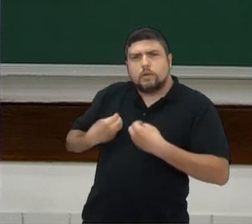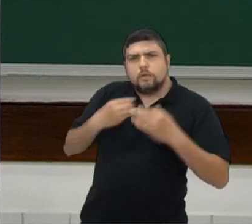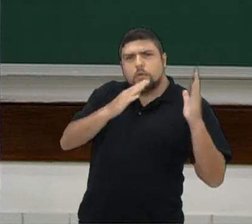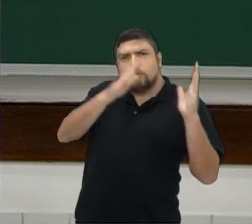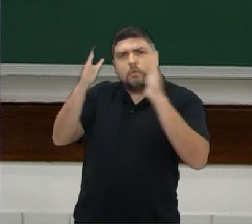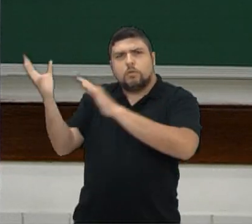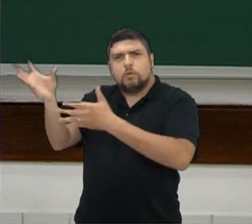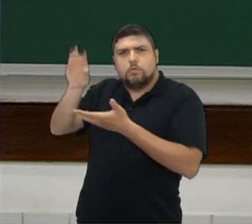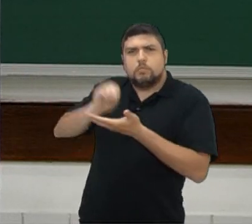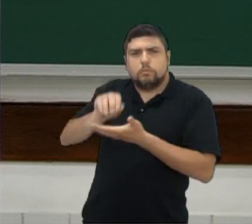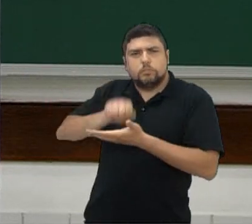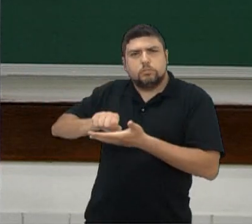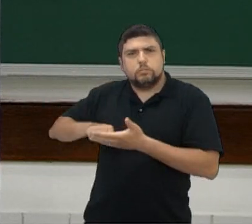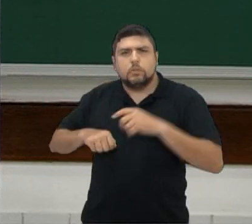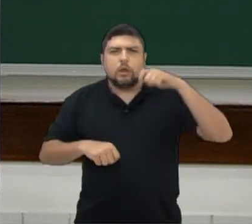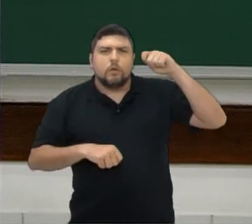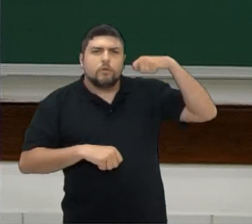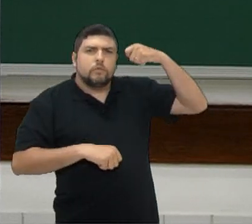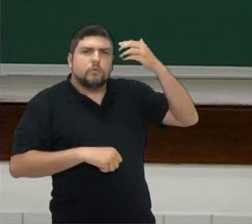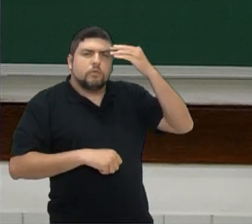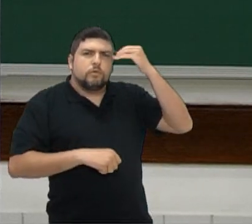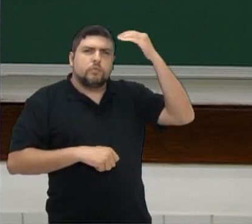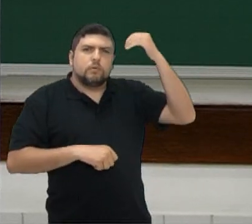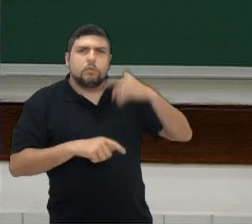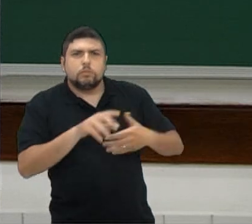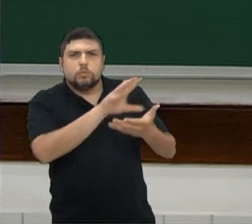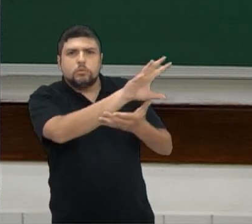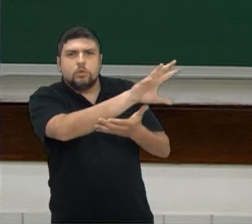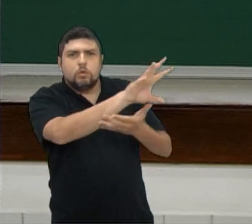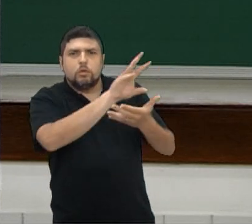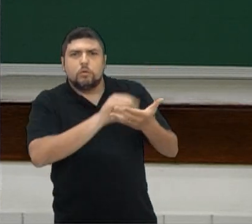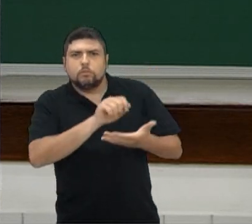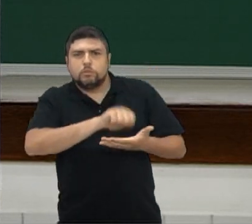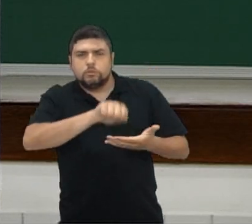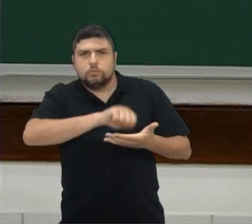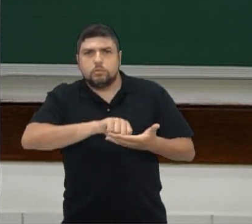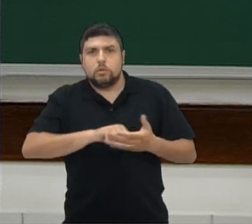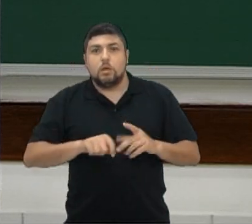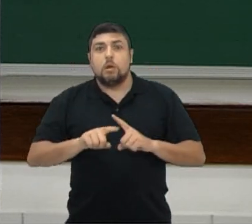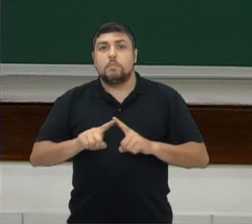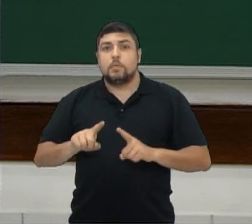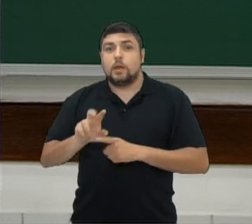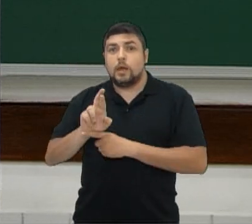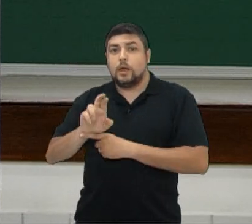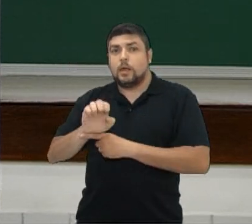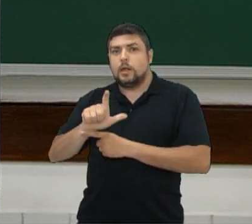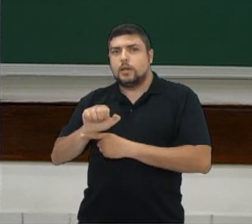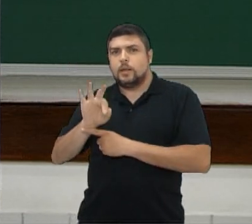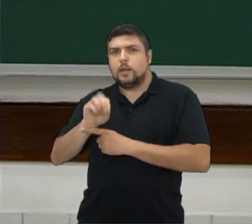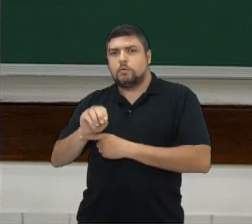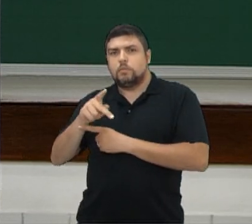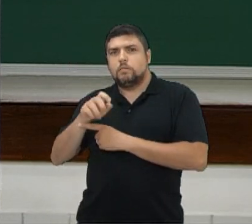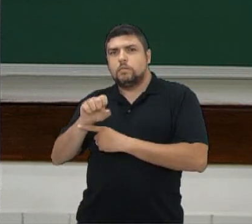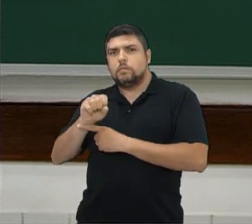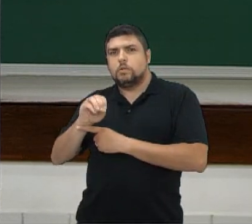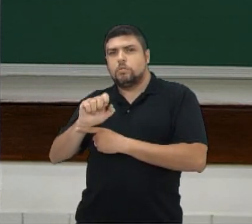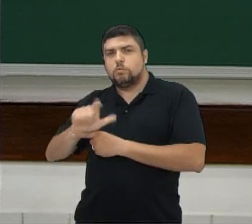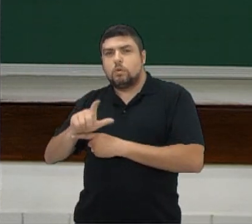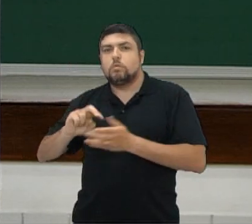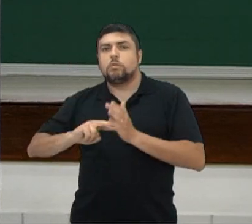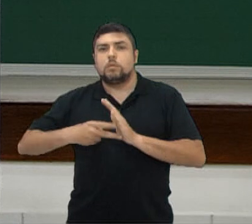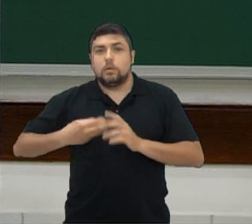enfim. Conto a história da vida dele e faço a biografia. Agora, se eu vou fazer um relato pessoal, eu vou tratar, então, nesse caso, da minha vida. Então, eu